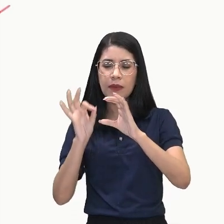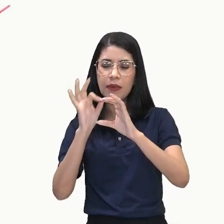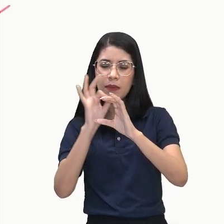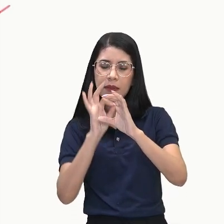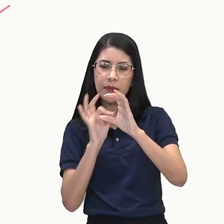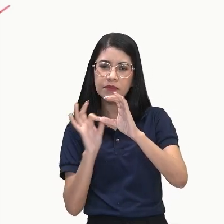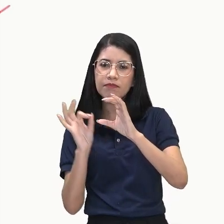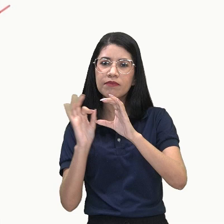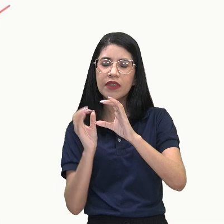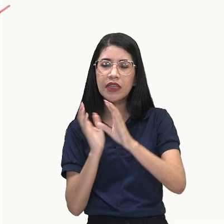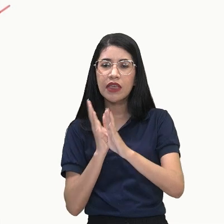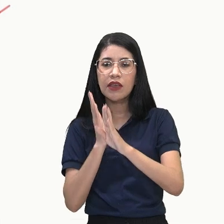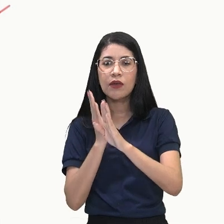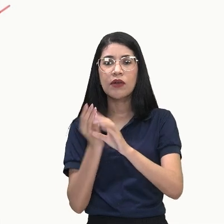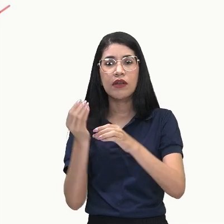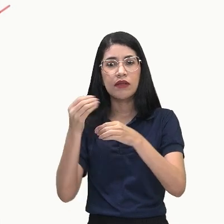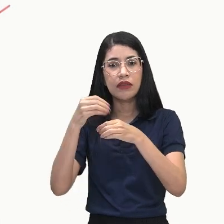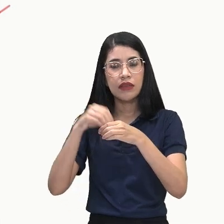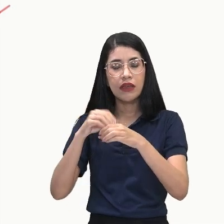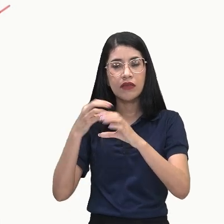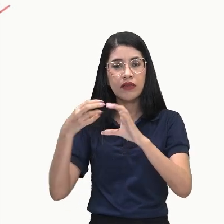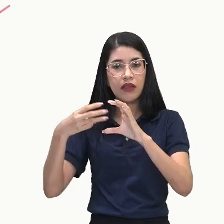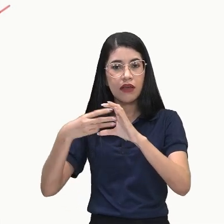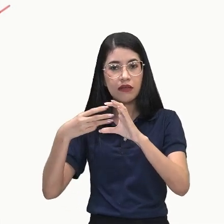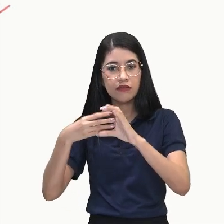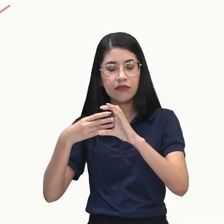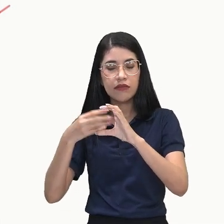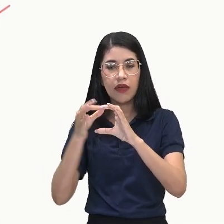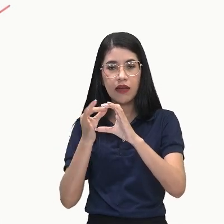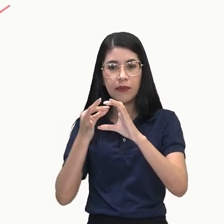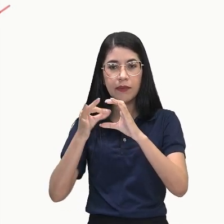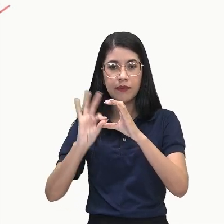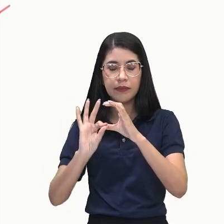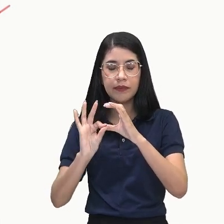que são encontradas aí